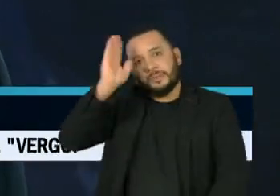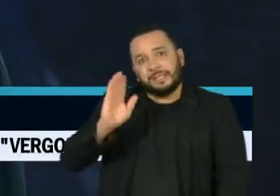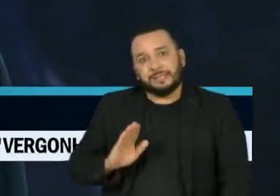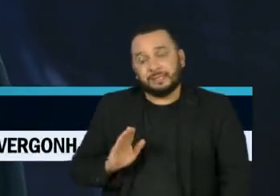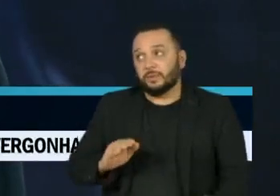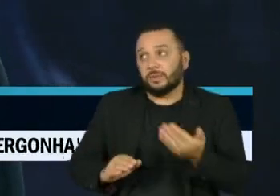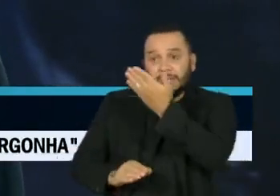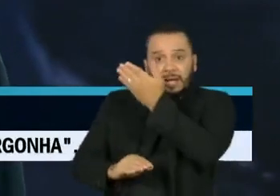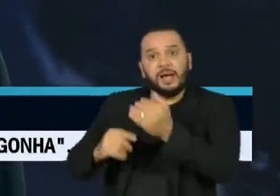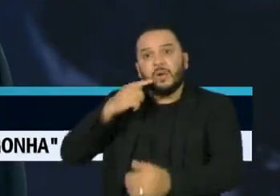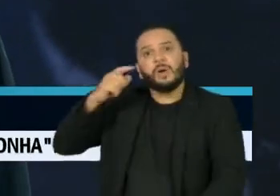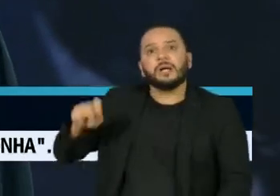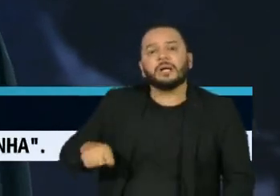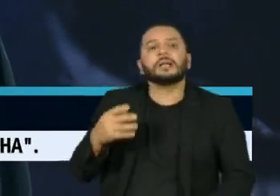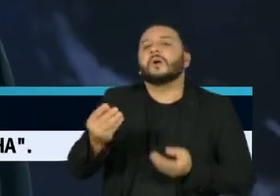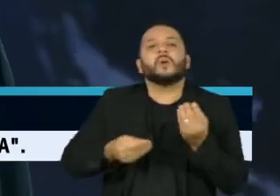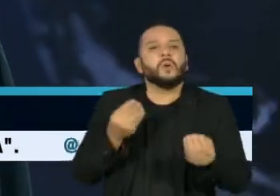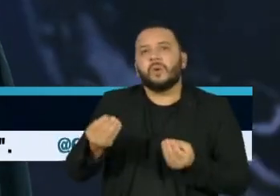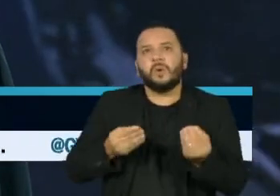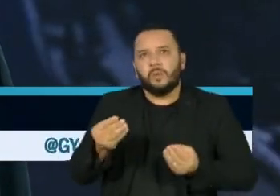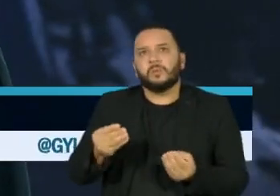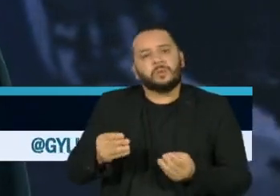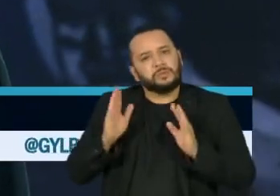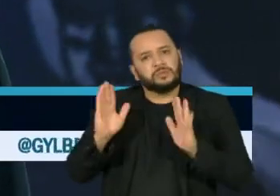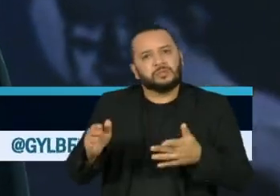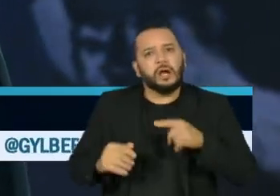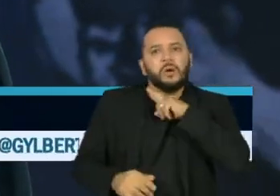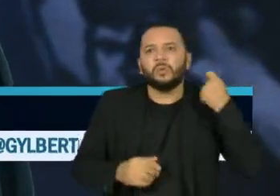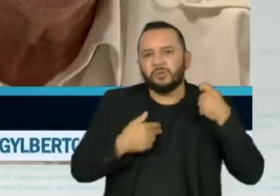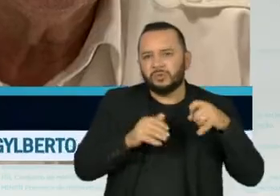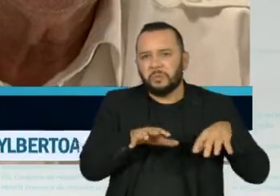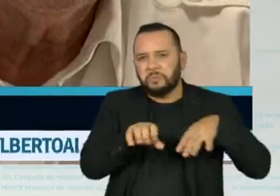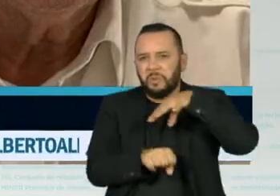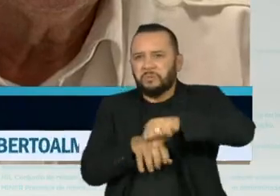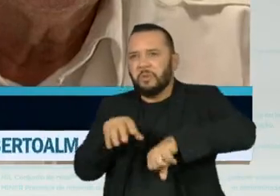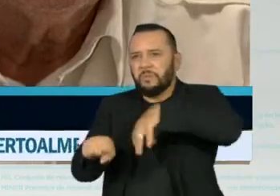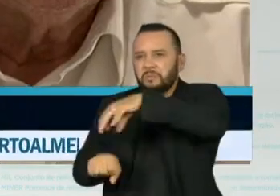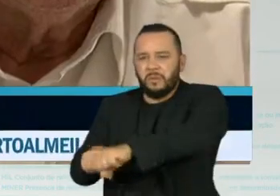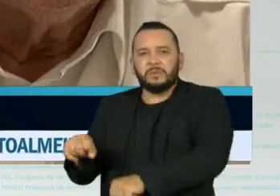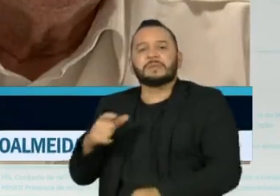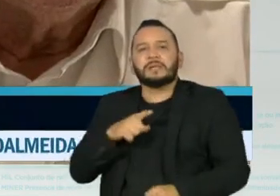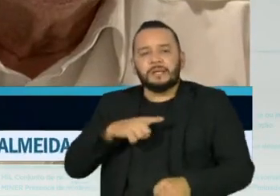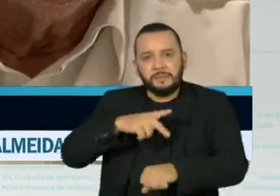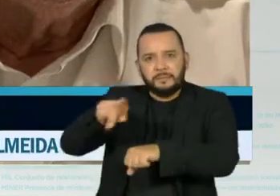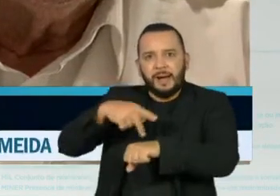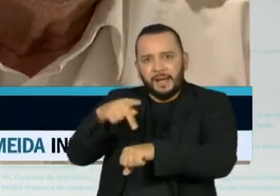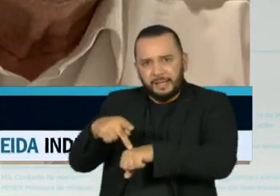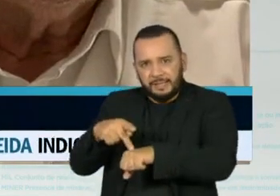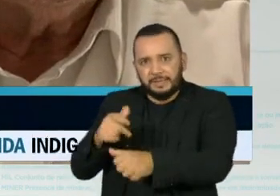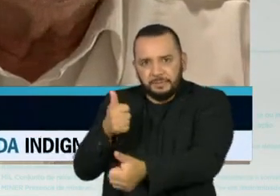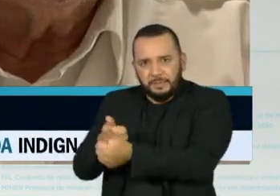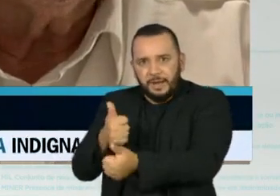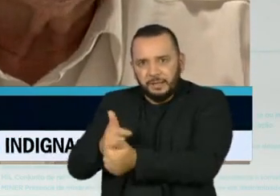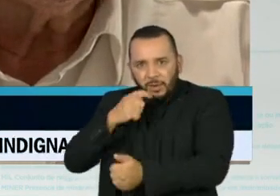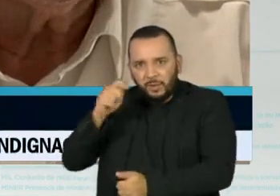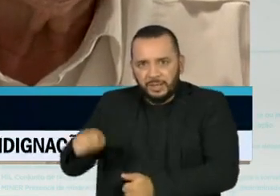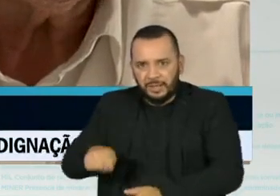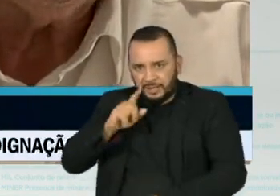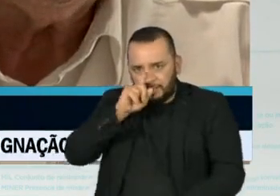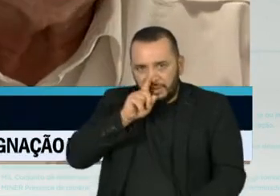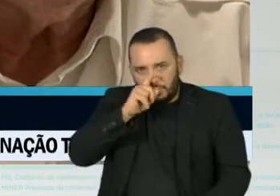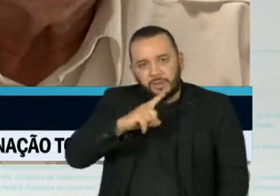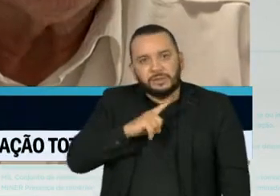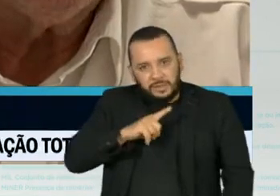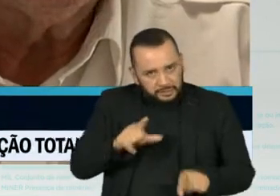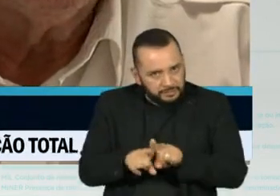Embaixador, até onde deve ir a tentativa de expansão territorial do presidente russo? Países que margeiam a Ucrânia podem estar sob risco? Boa noite para o